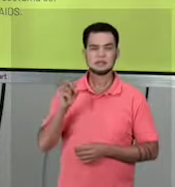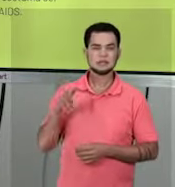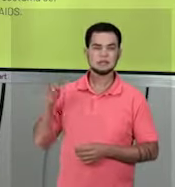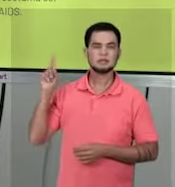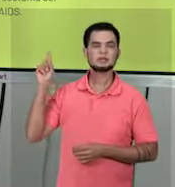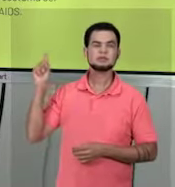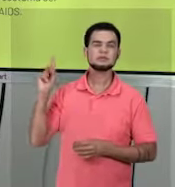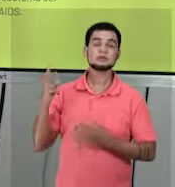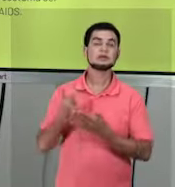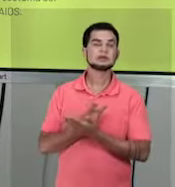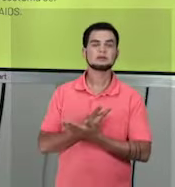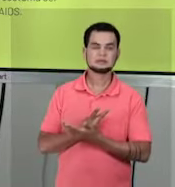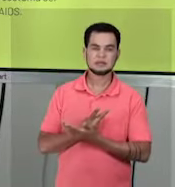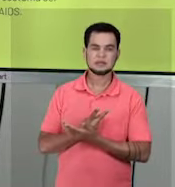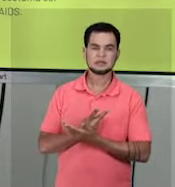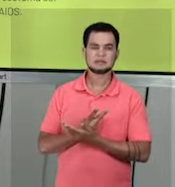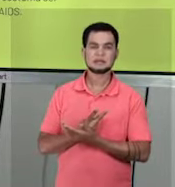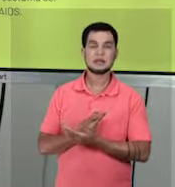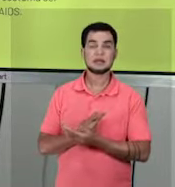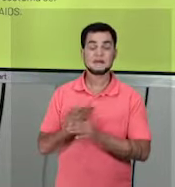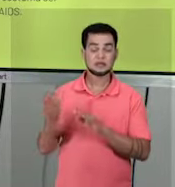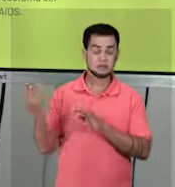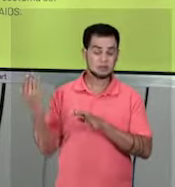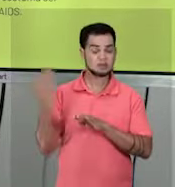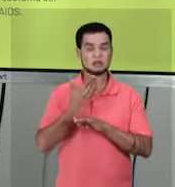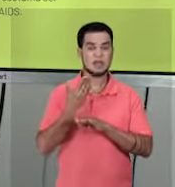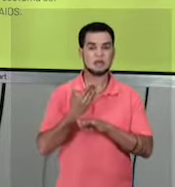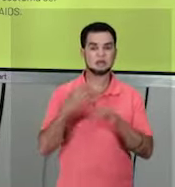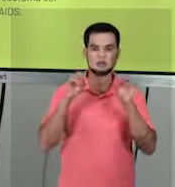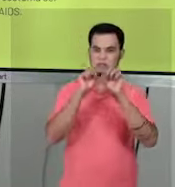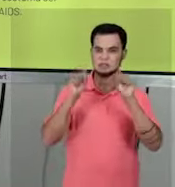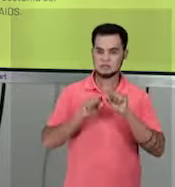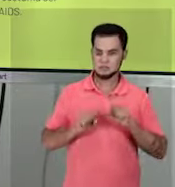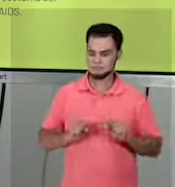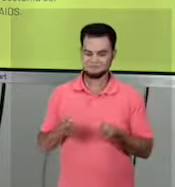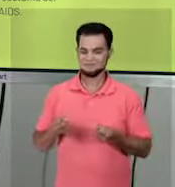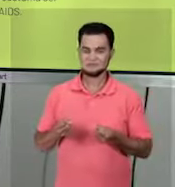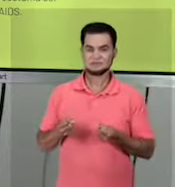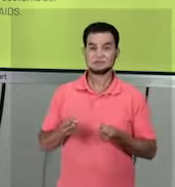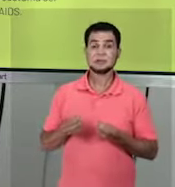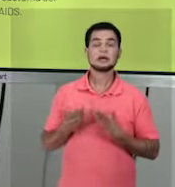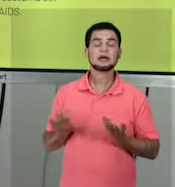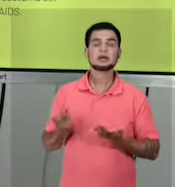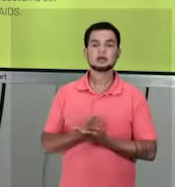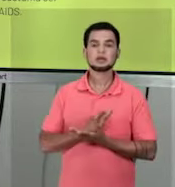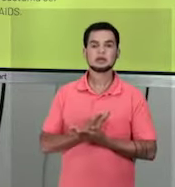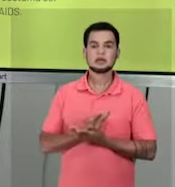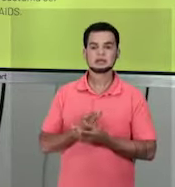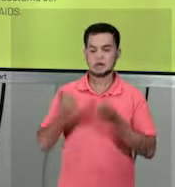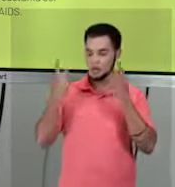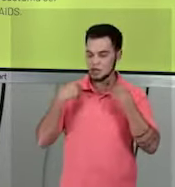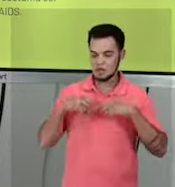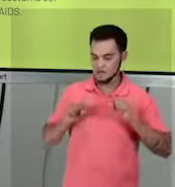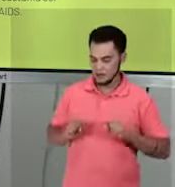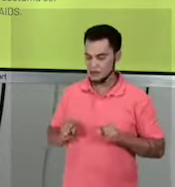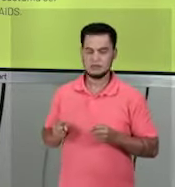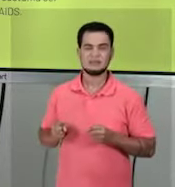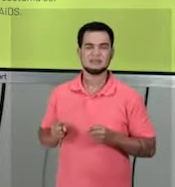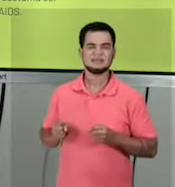atuar diretamente no nosso sistema imune, impedindo muitas vezes a resposta imunológica